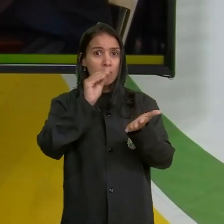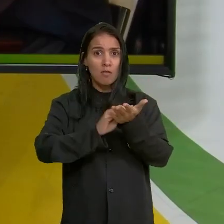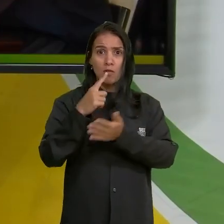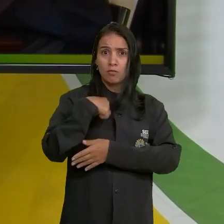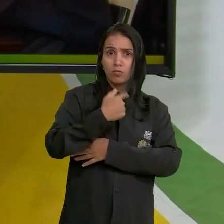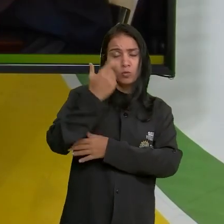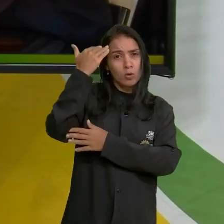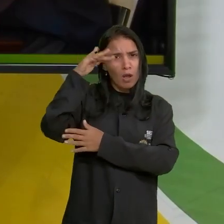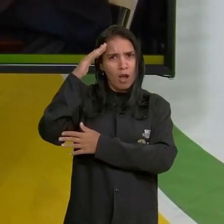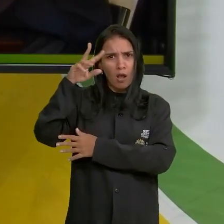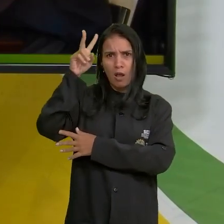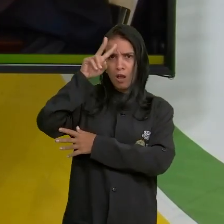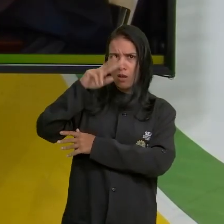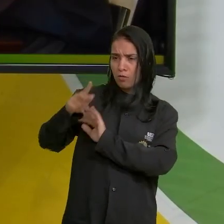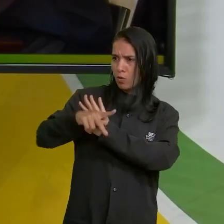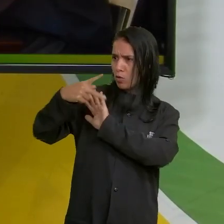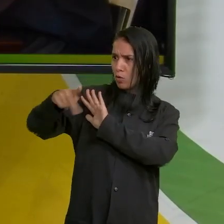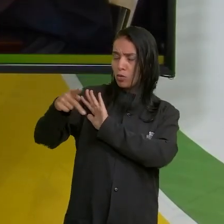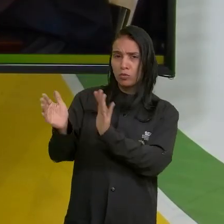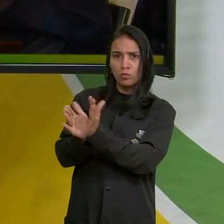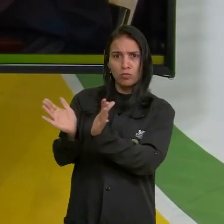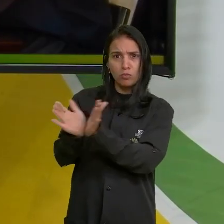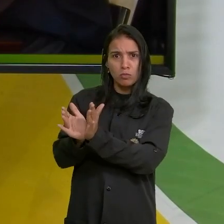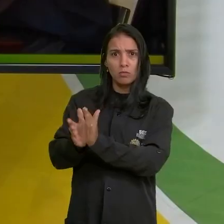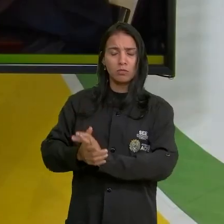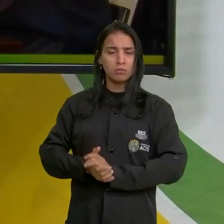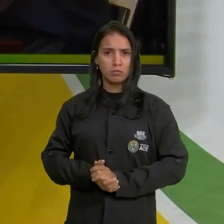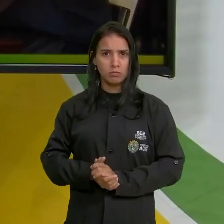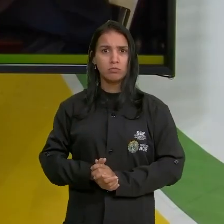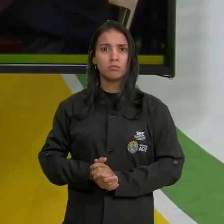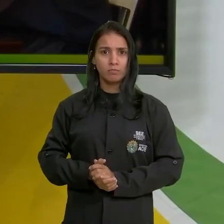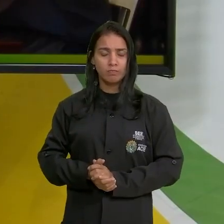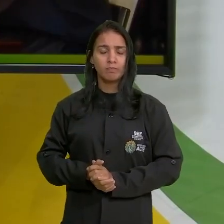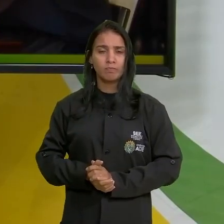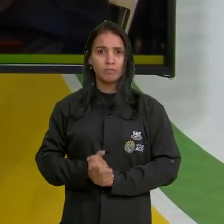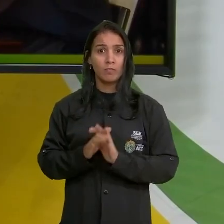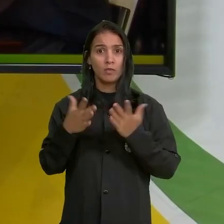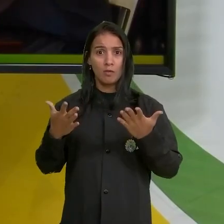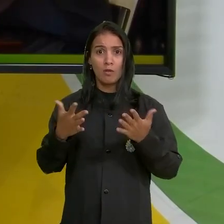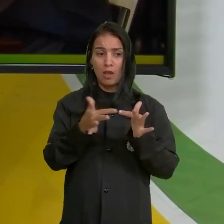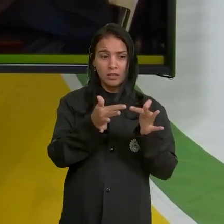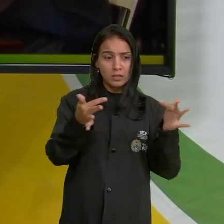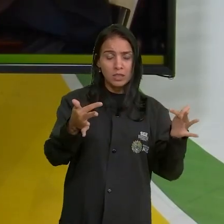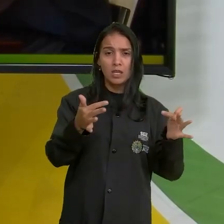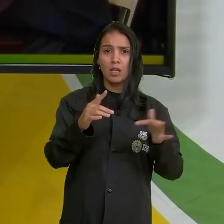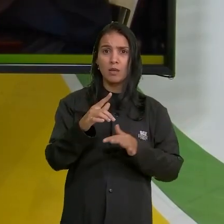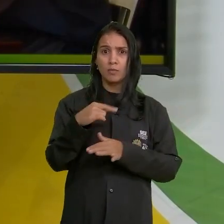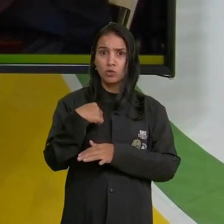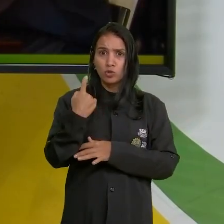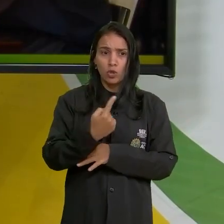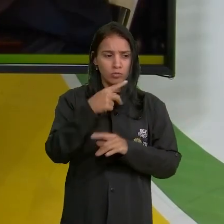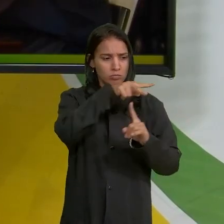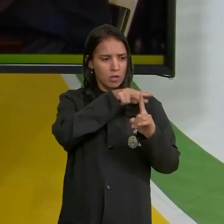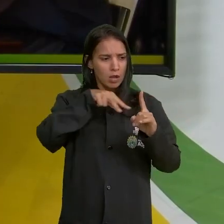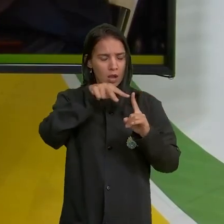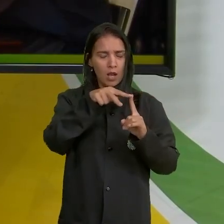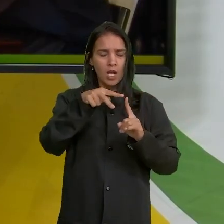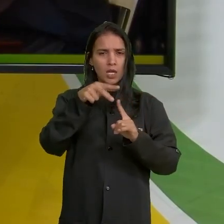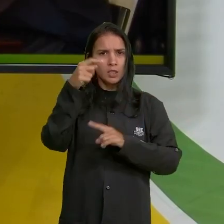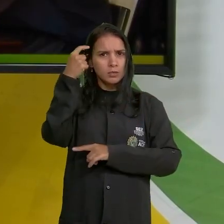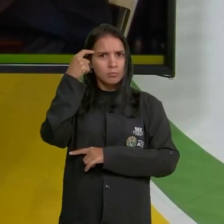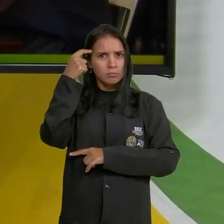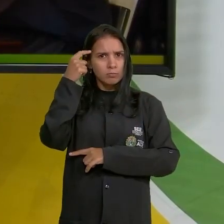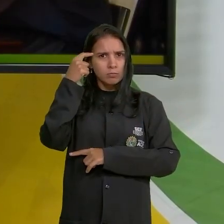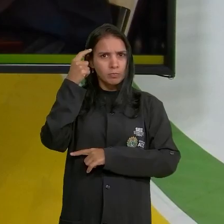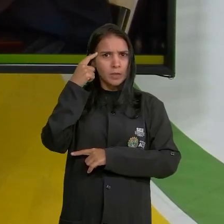a história do outro. Eu simplesmente, dentro dessa perspectiva, eu